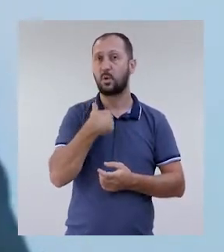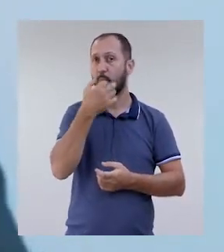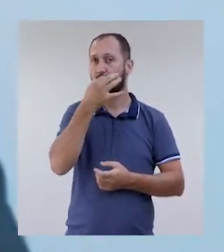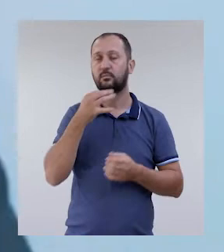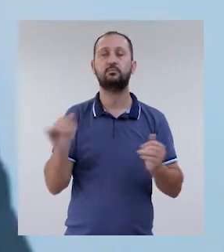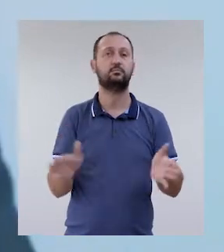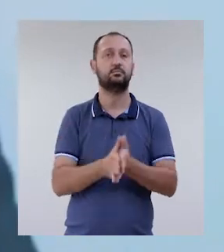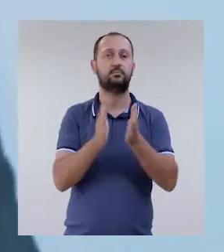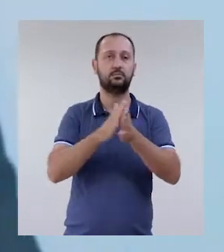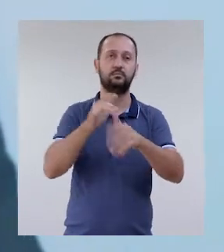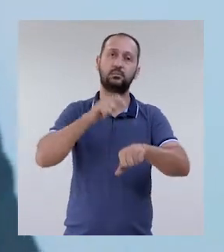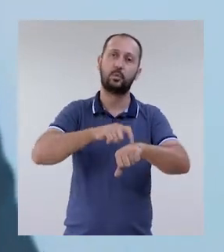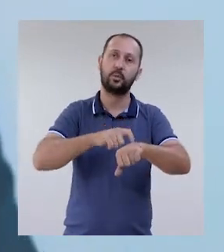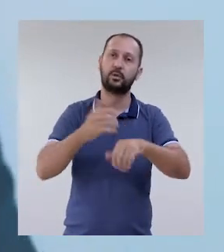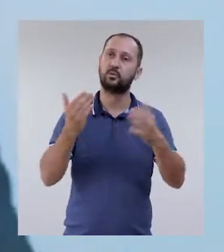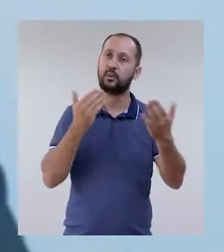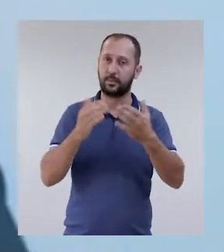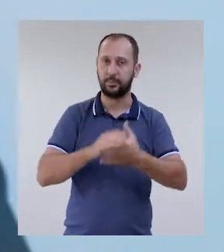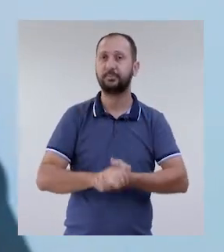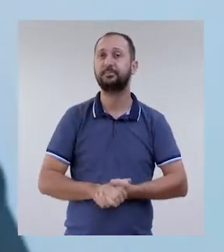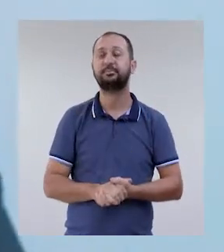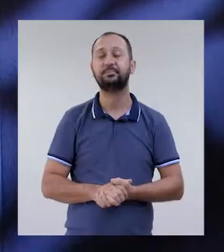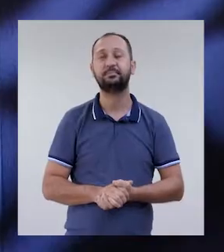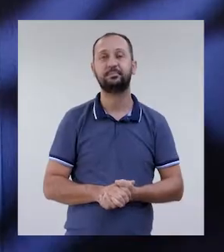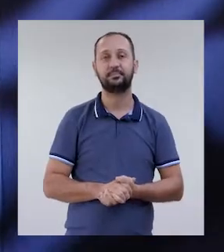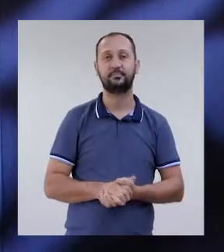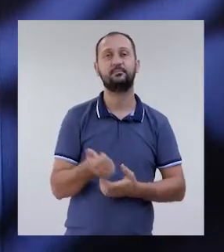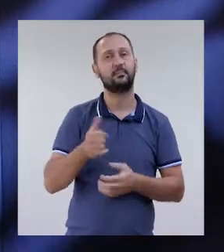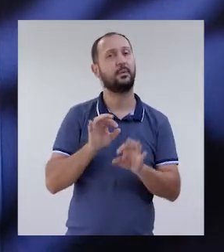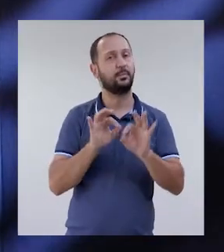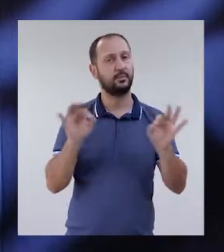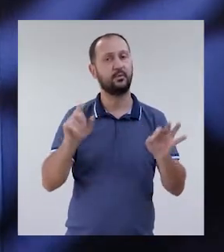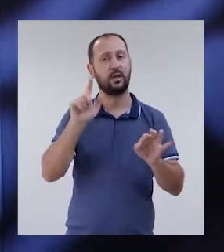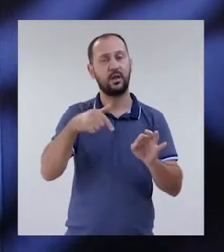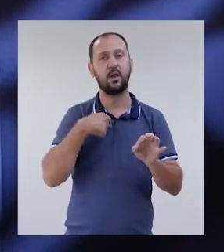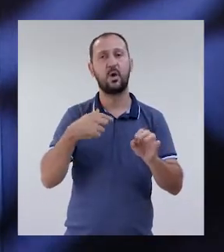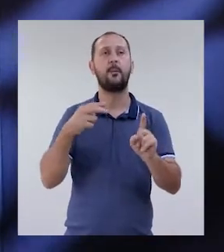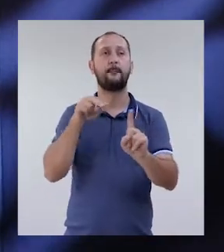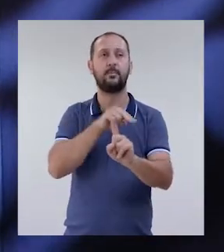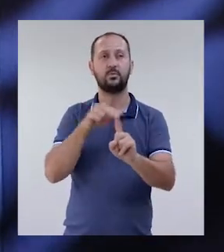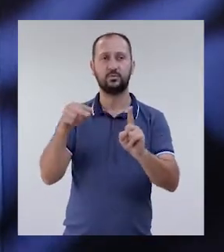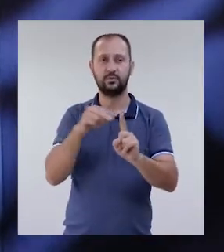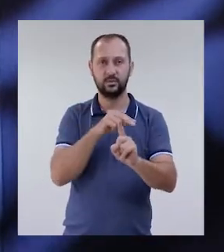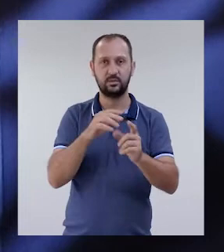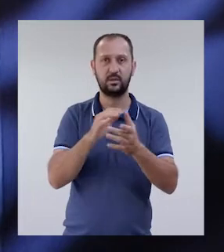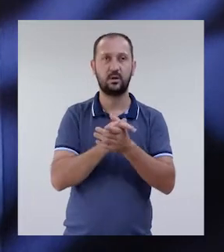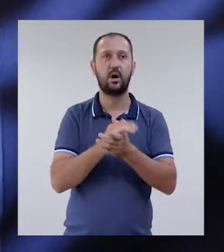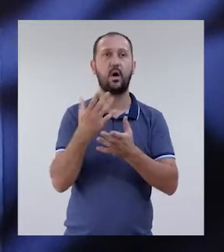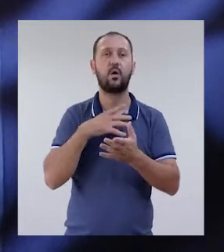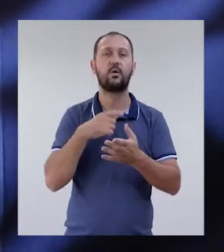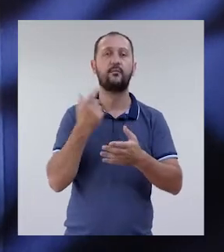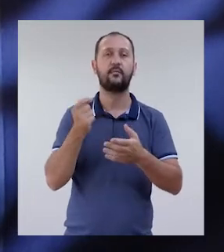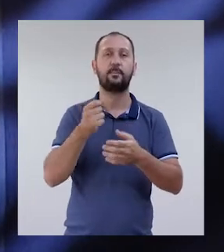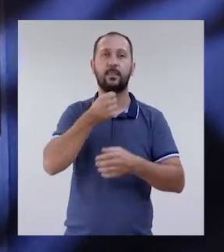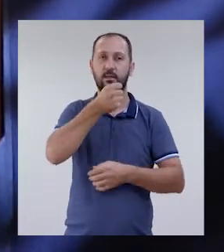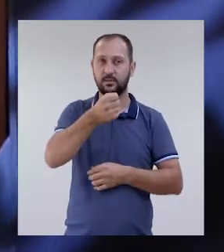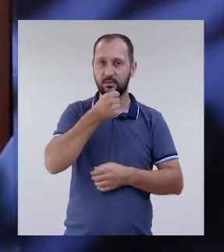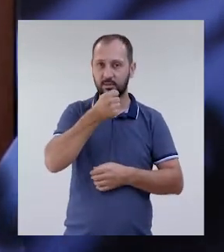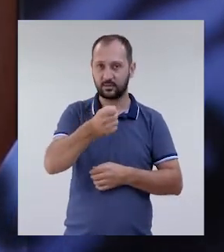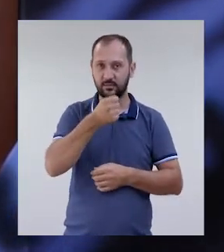espetaculares sob o ponto de vista de tempo, né? E de celeridade. Perfeitamente. Esse é o ponto de vista. A gente acabou de